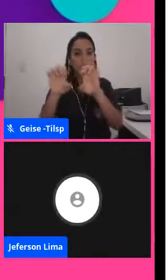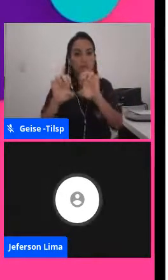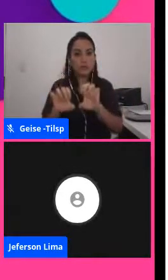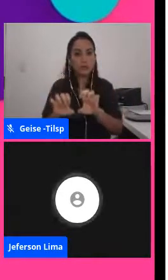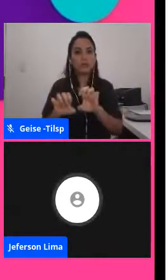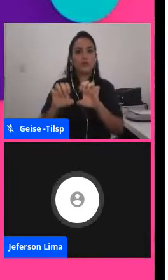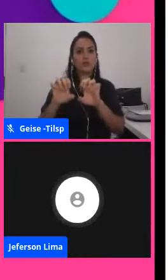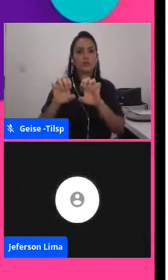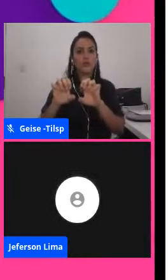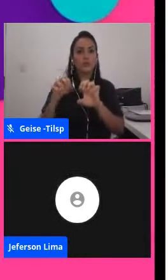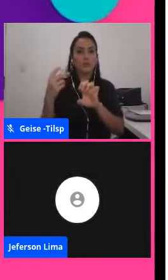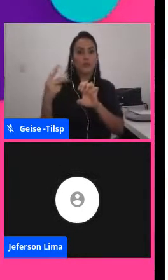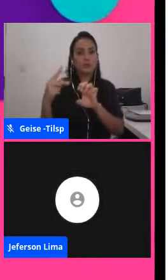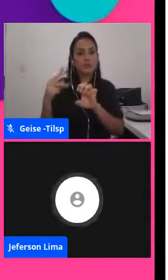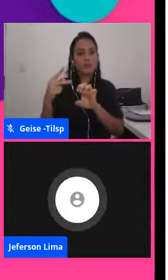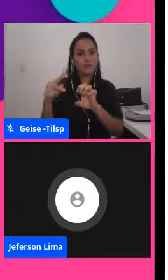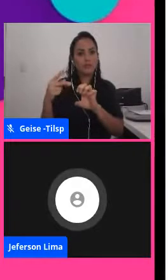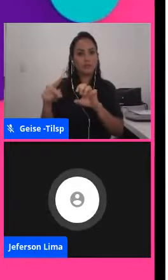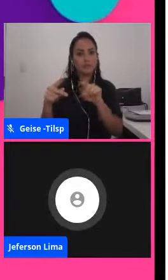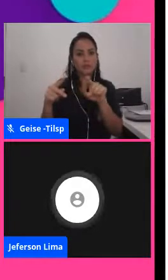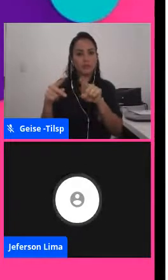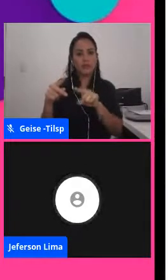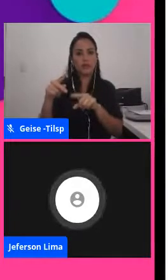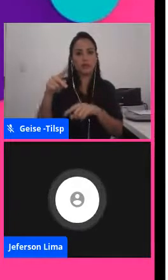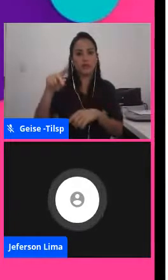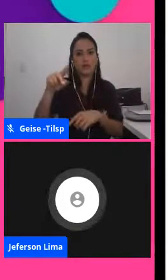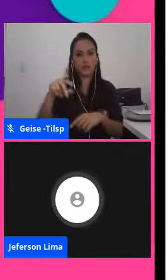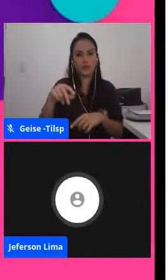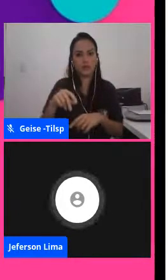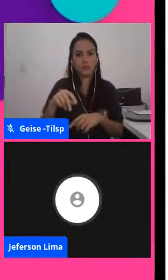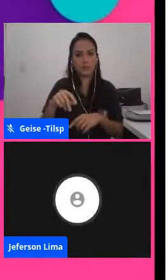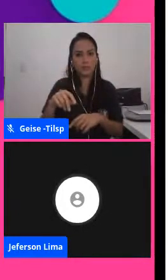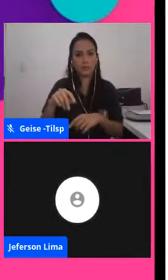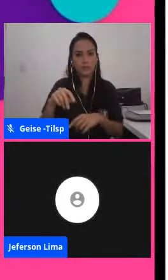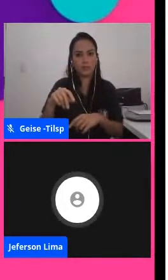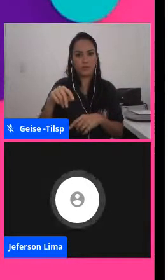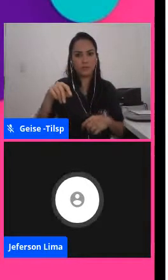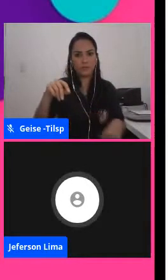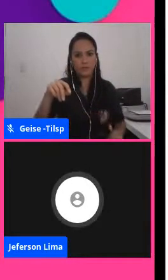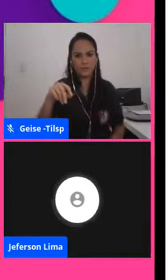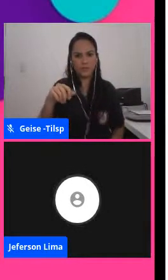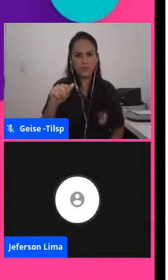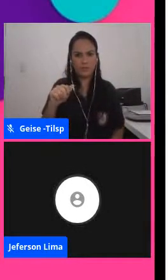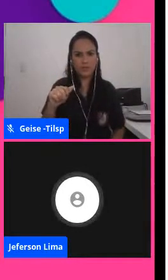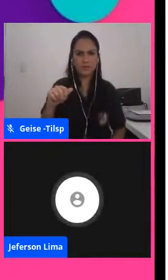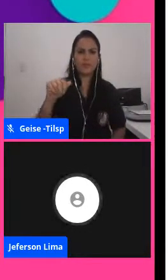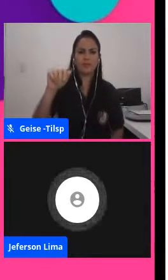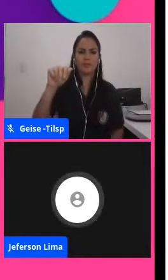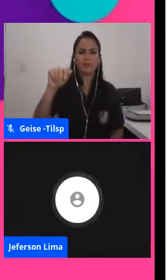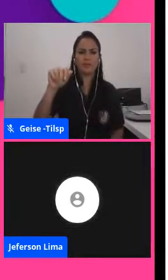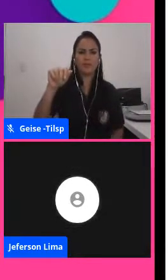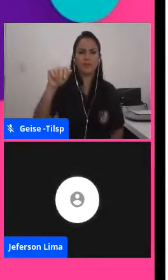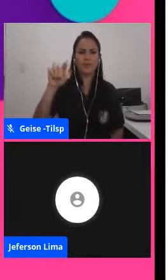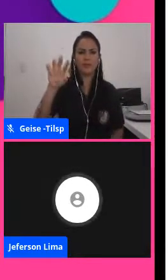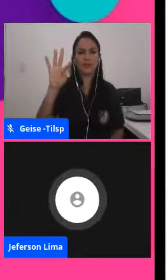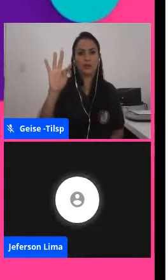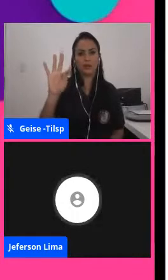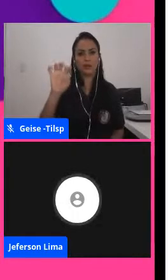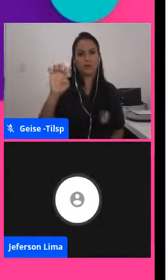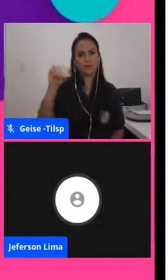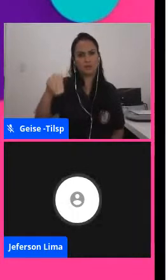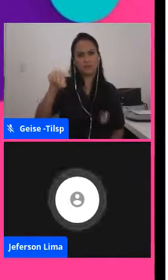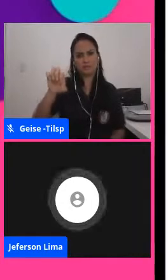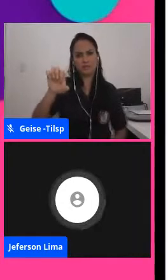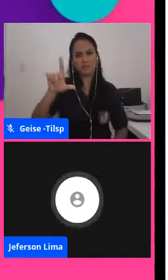aí de C, C++, da AVR, da série AVR, né, da ATmel, que é a empresa que faz esse cara